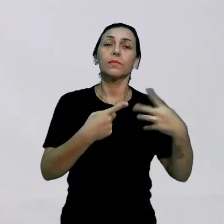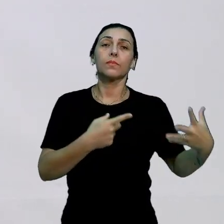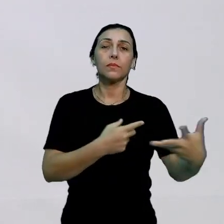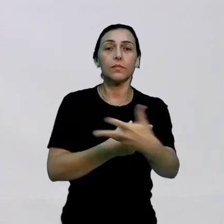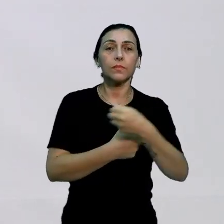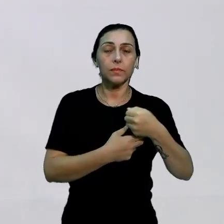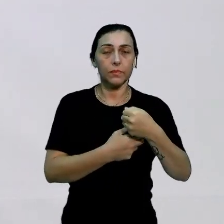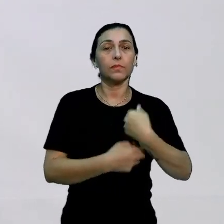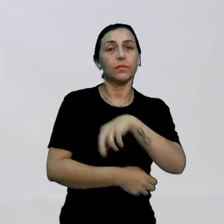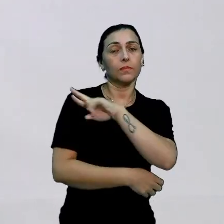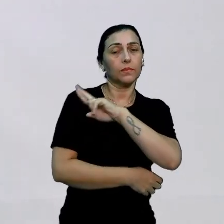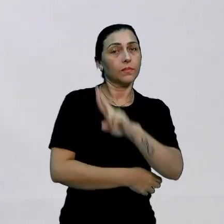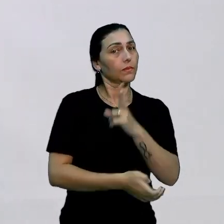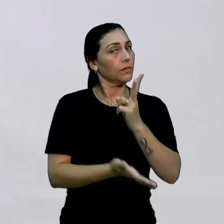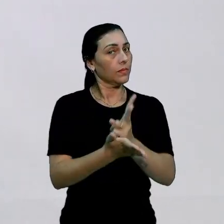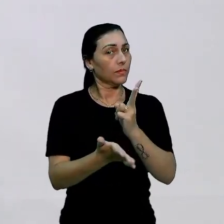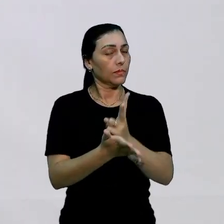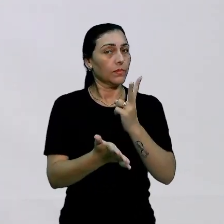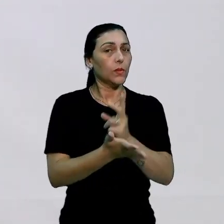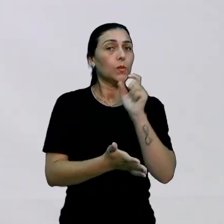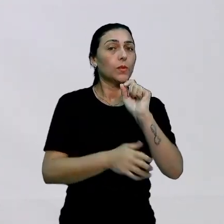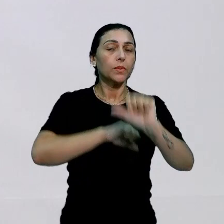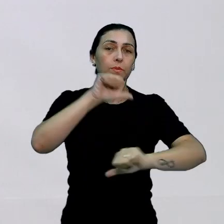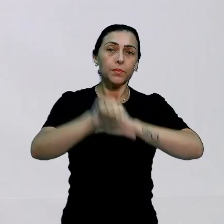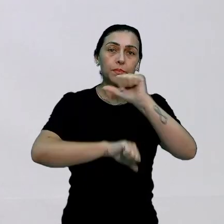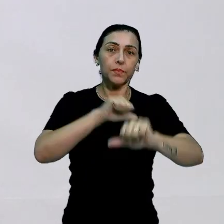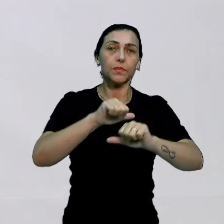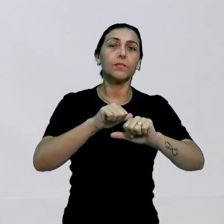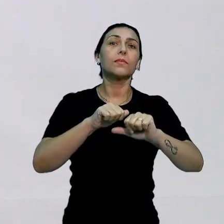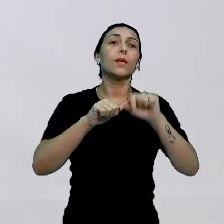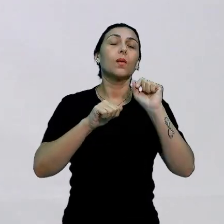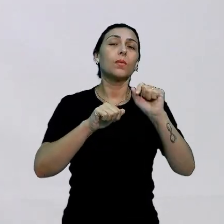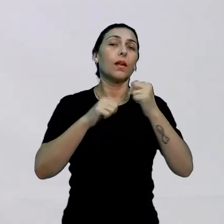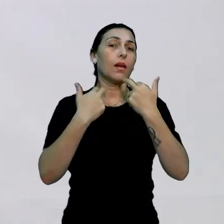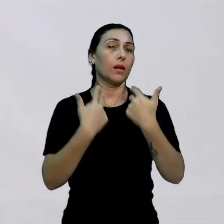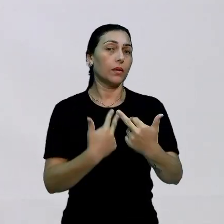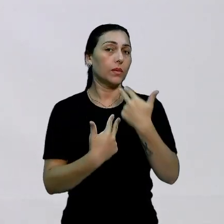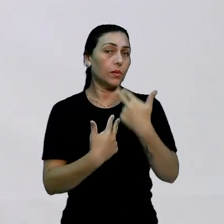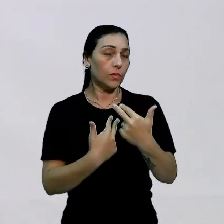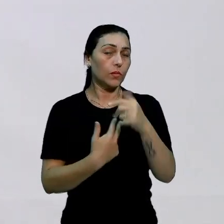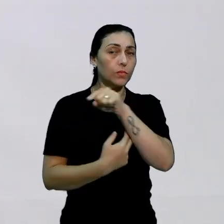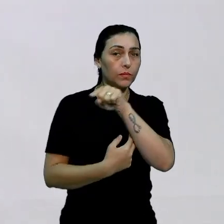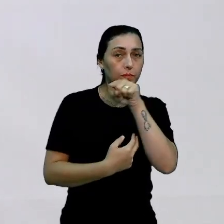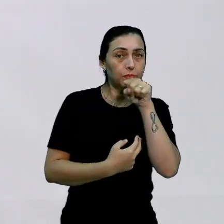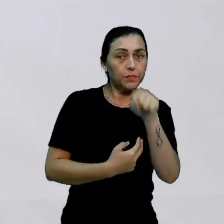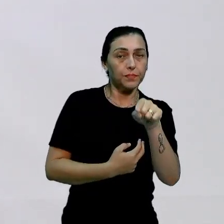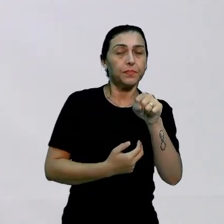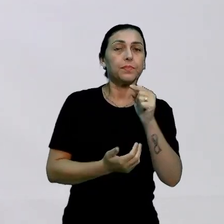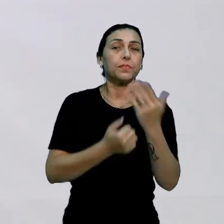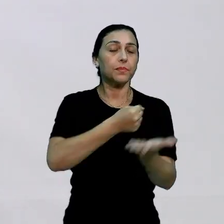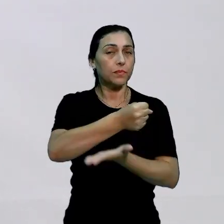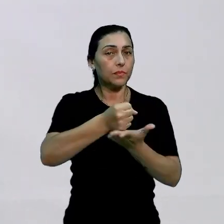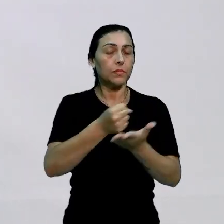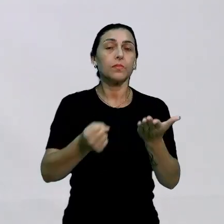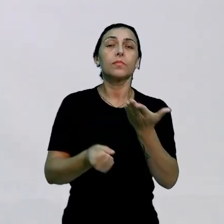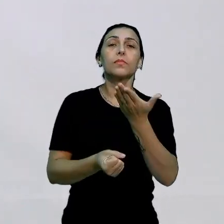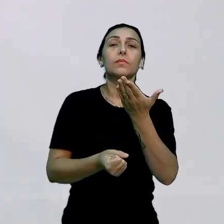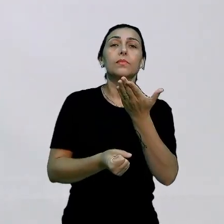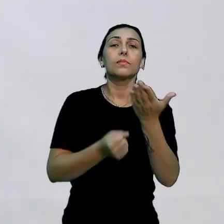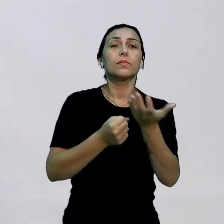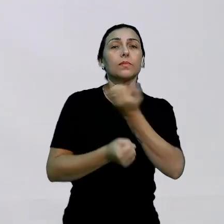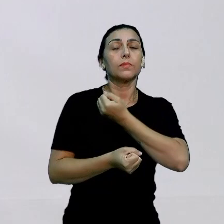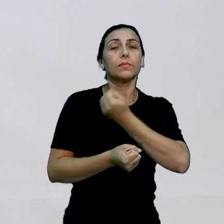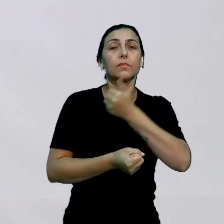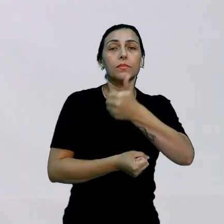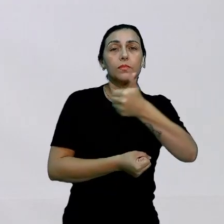habilidades e competências são as mesmas, né? O que muda é o idioma, tá? Então vocês vão, a nossa base de hoje é na página 112,